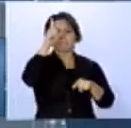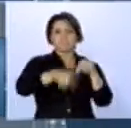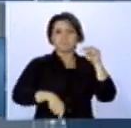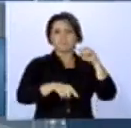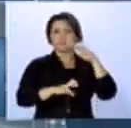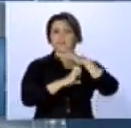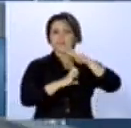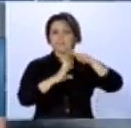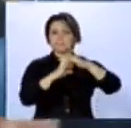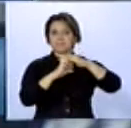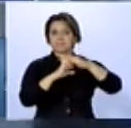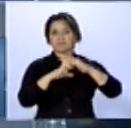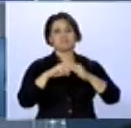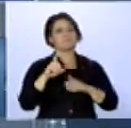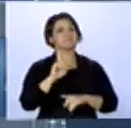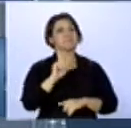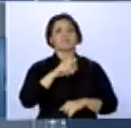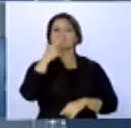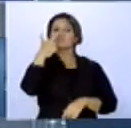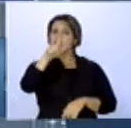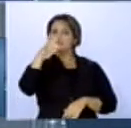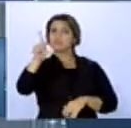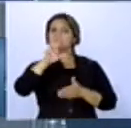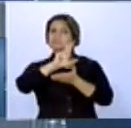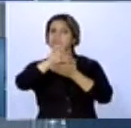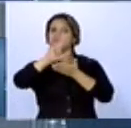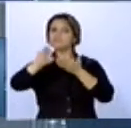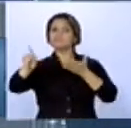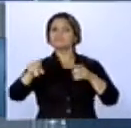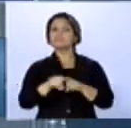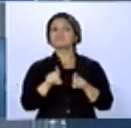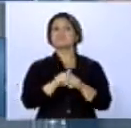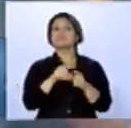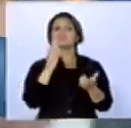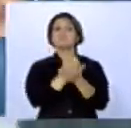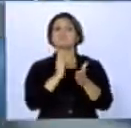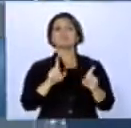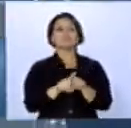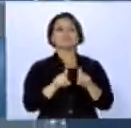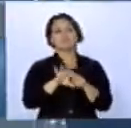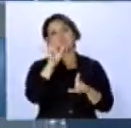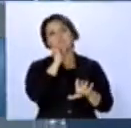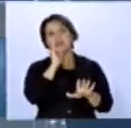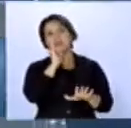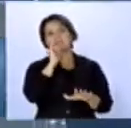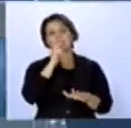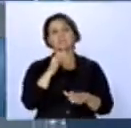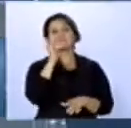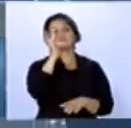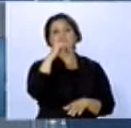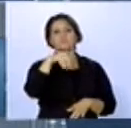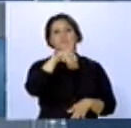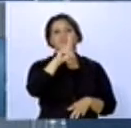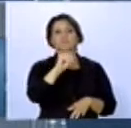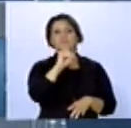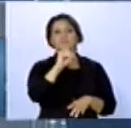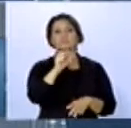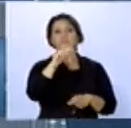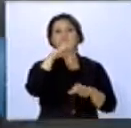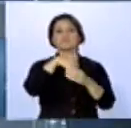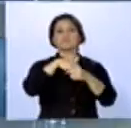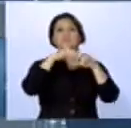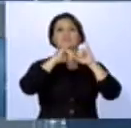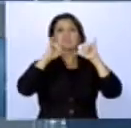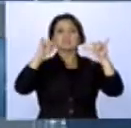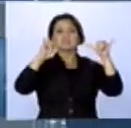existe uma outra existem outras formas de intervir na competitividade sistema que é por exemplo dando o fundo eleitoral dando acesso à